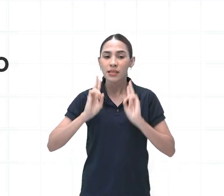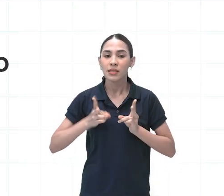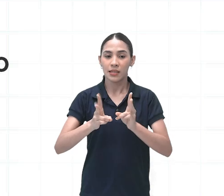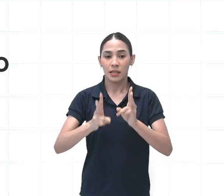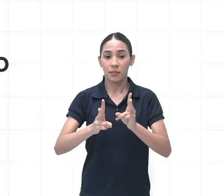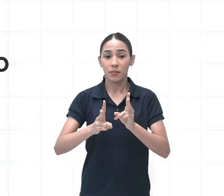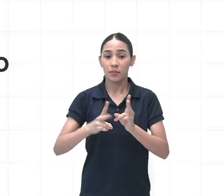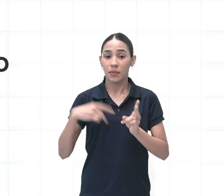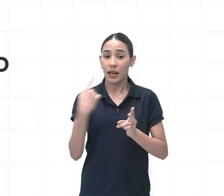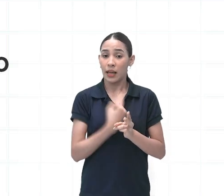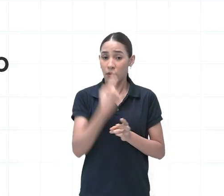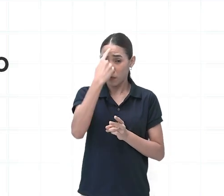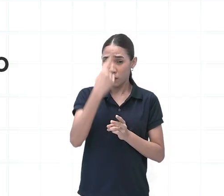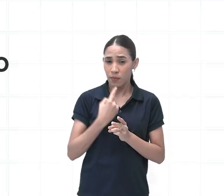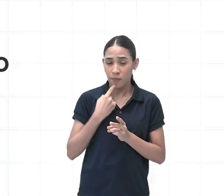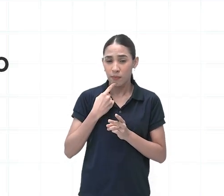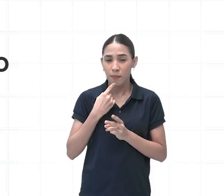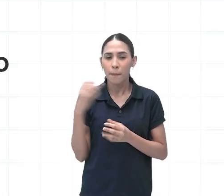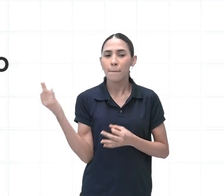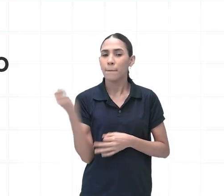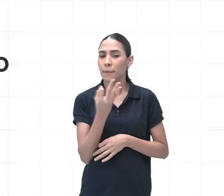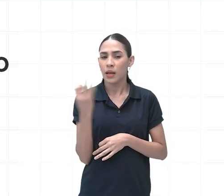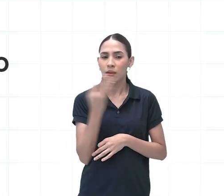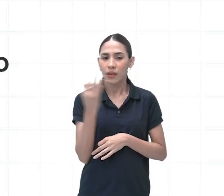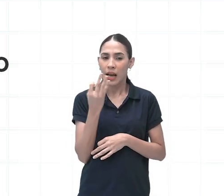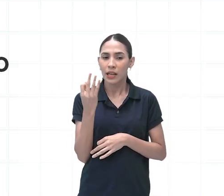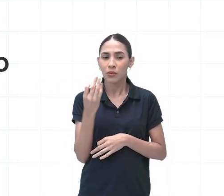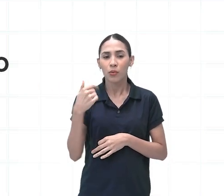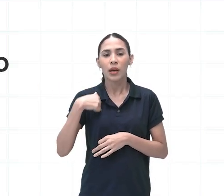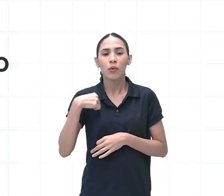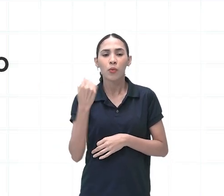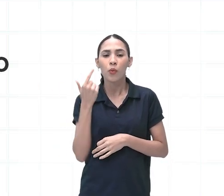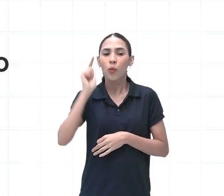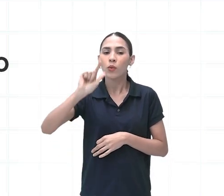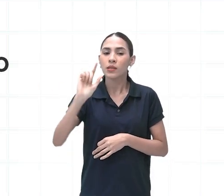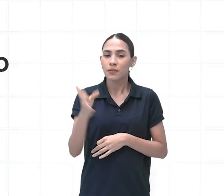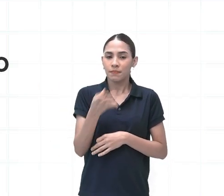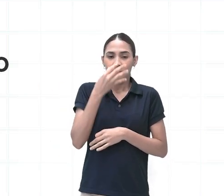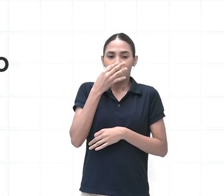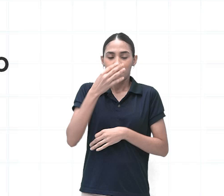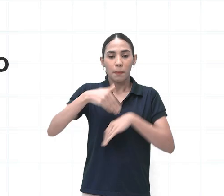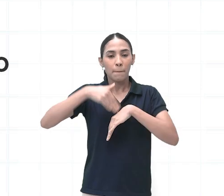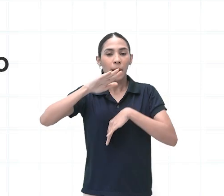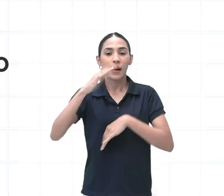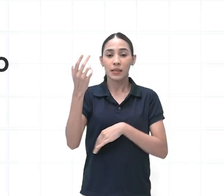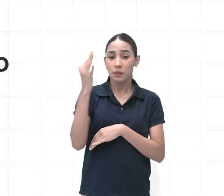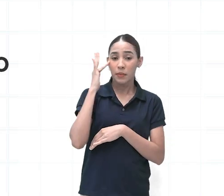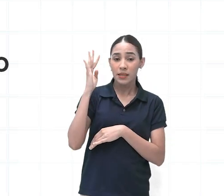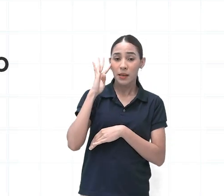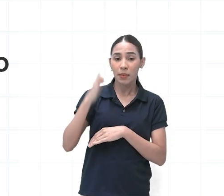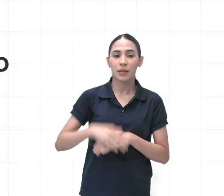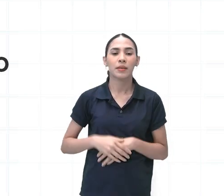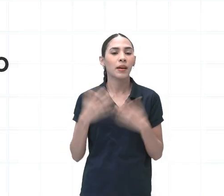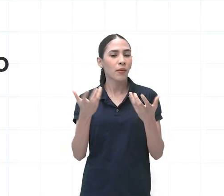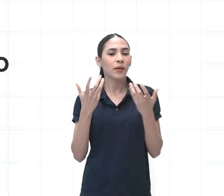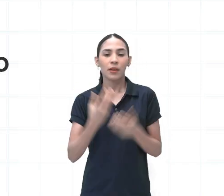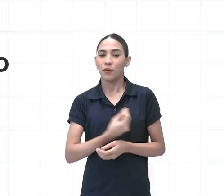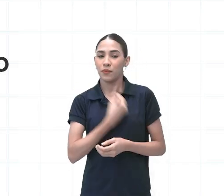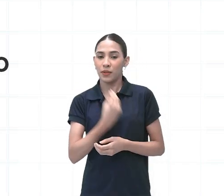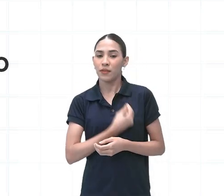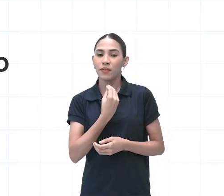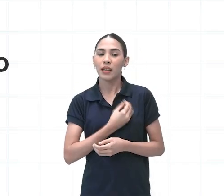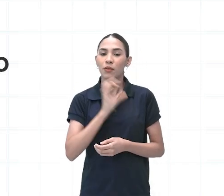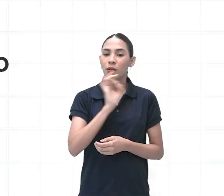que mesmo em face do maior encanto, dele se encante mais meu pensamento. Quero vivê-lo em cada